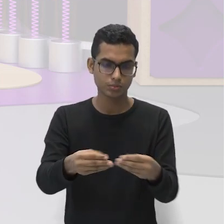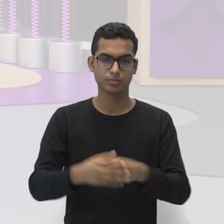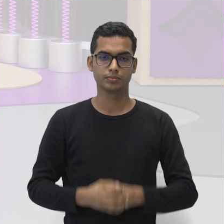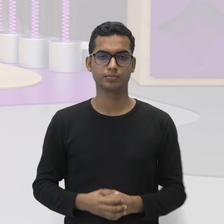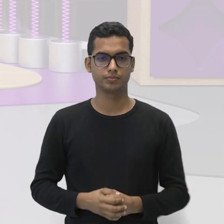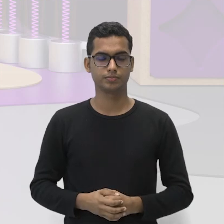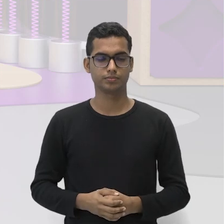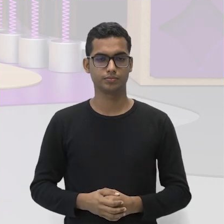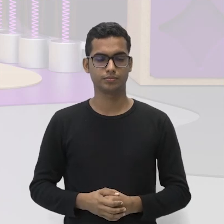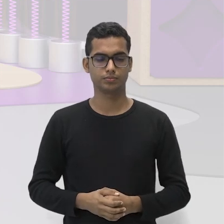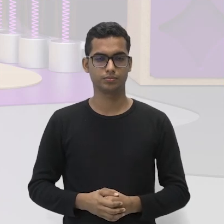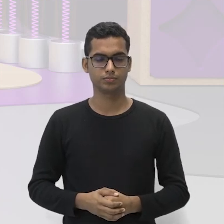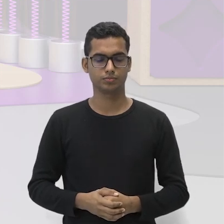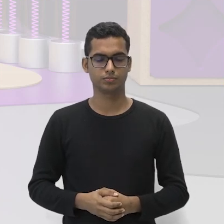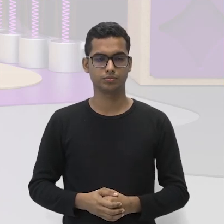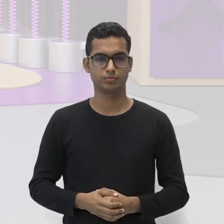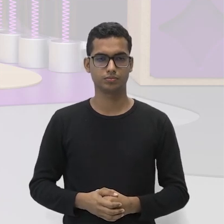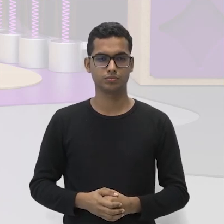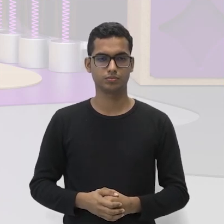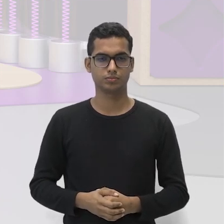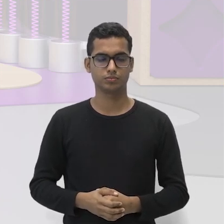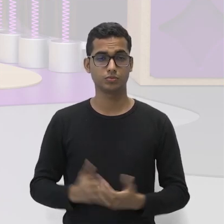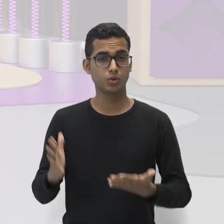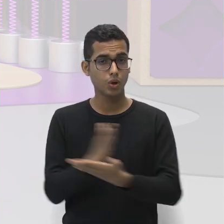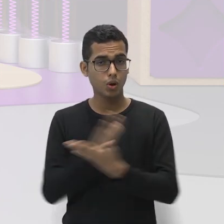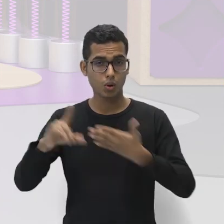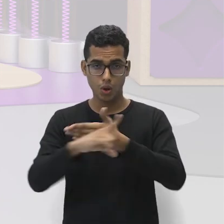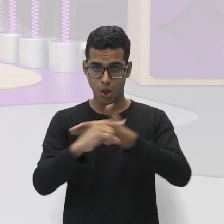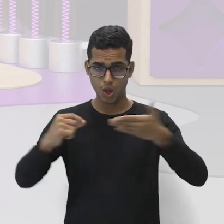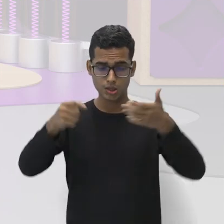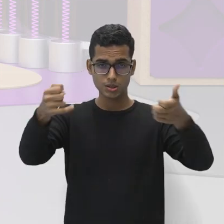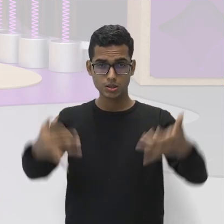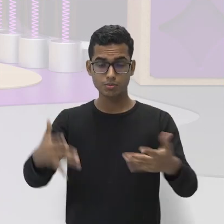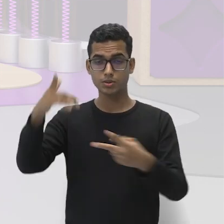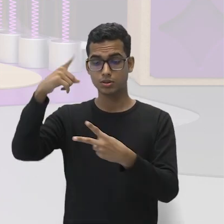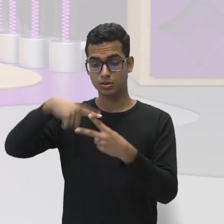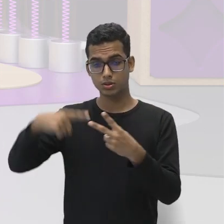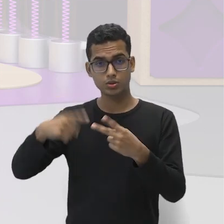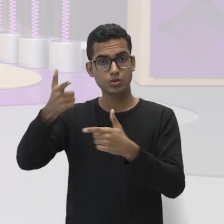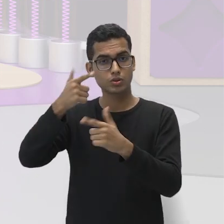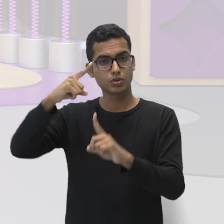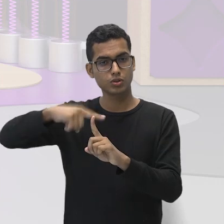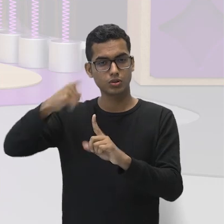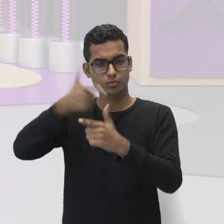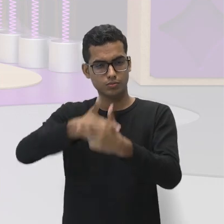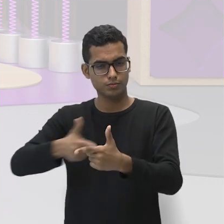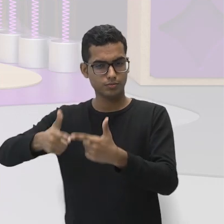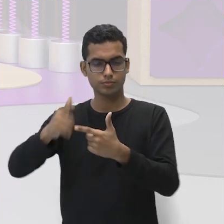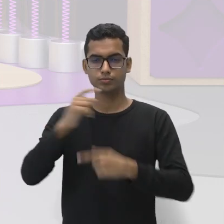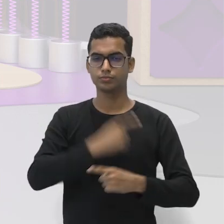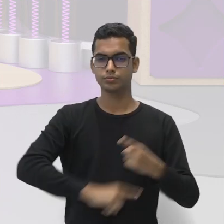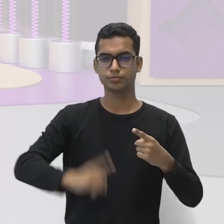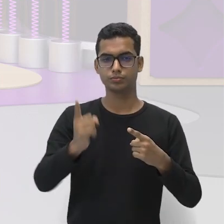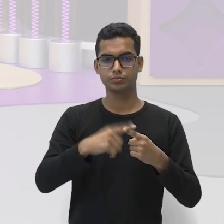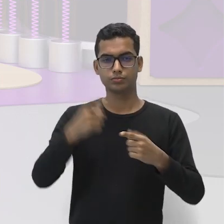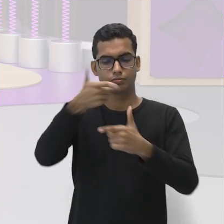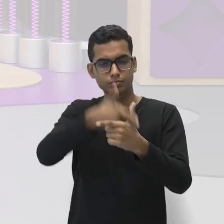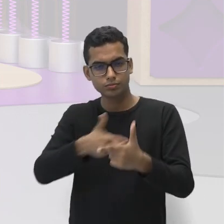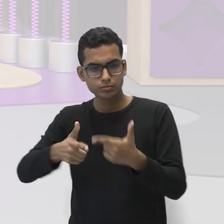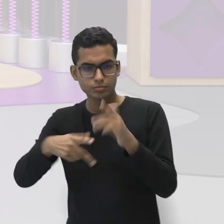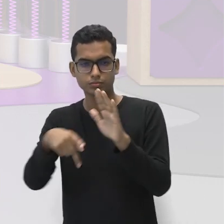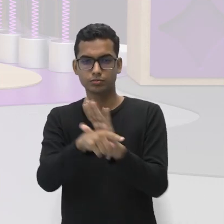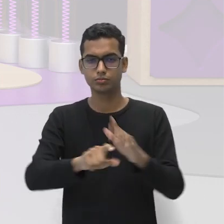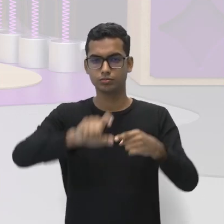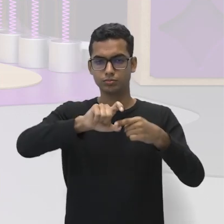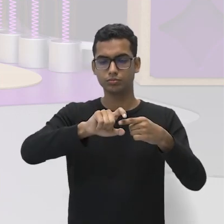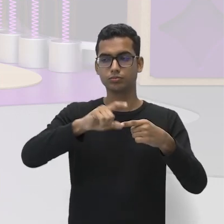falamos de divisão, alguns autores dizem que existe dois casos de divisão. Por isso eu trago aqui para você, ó, divisão de fração